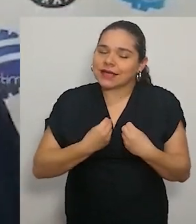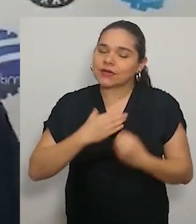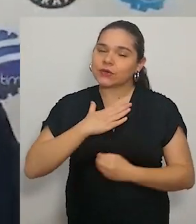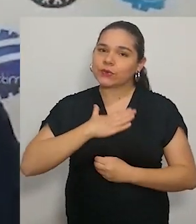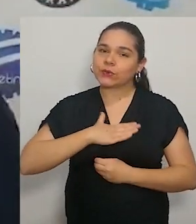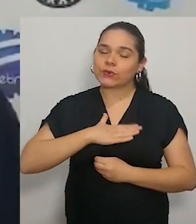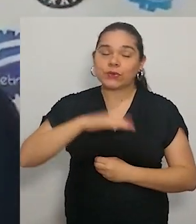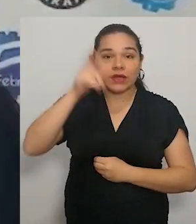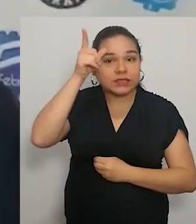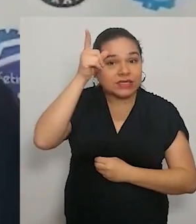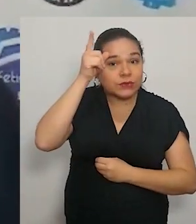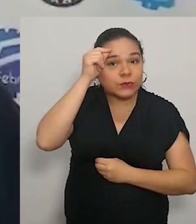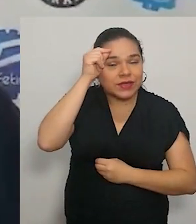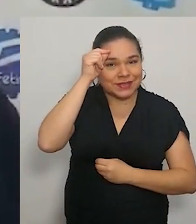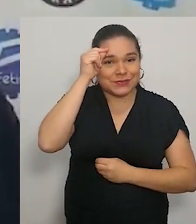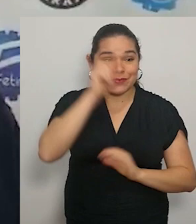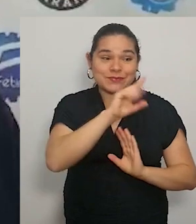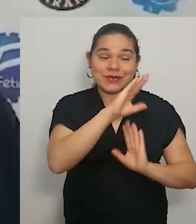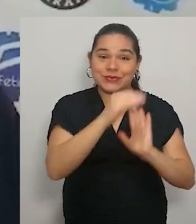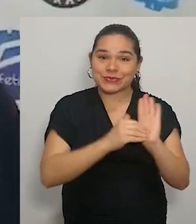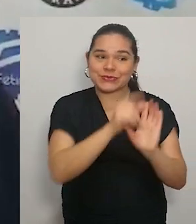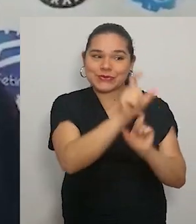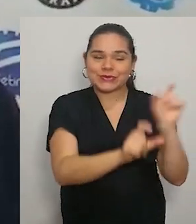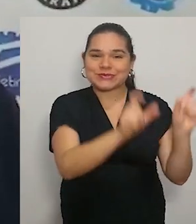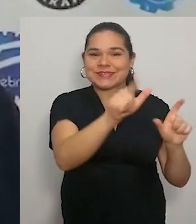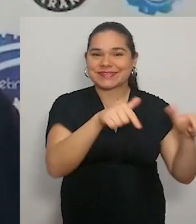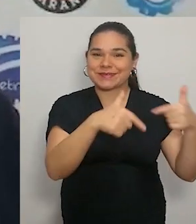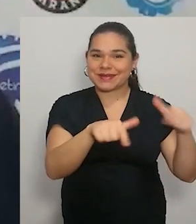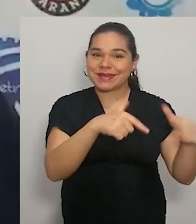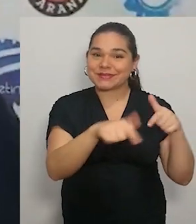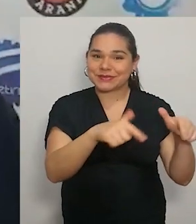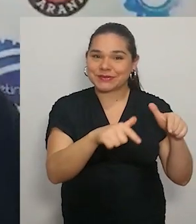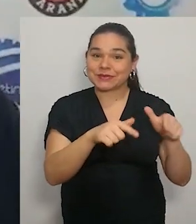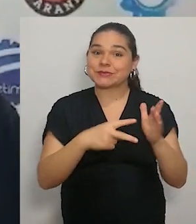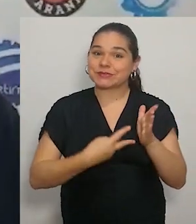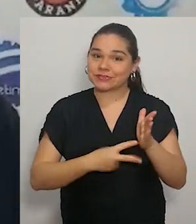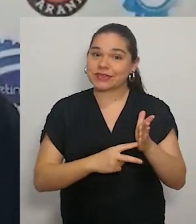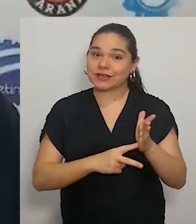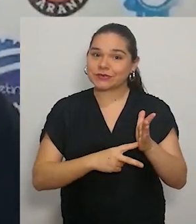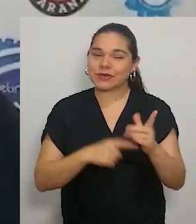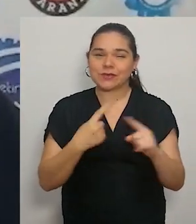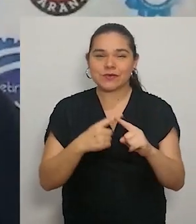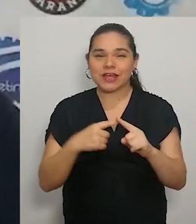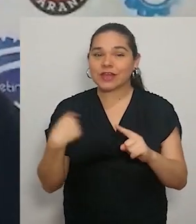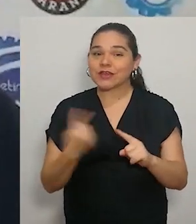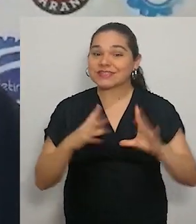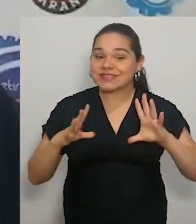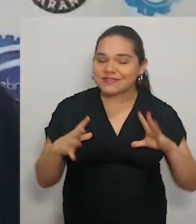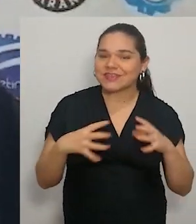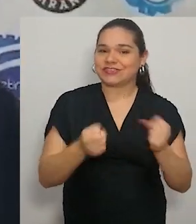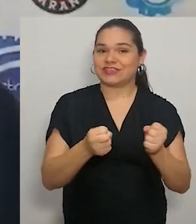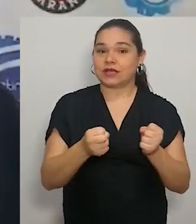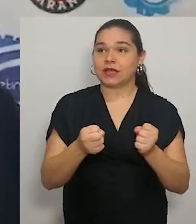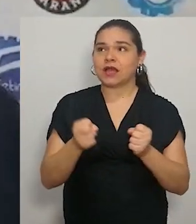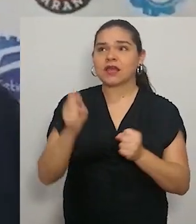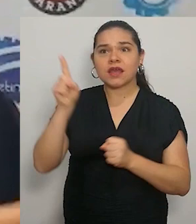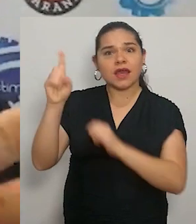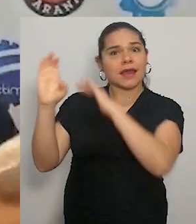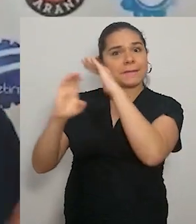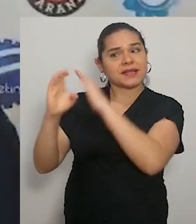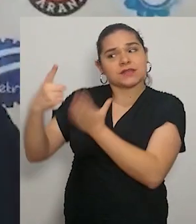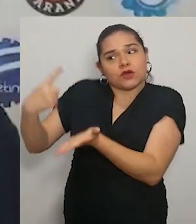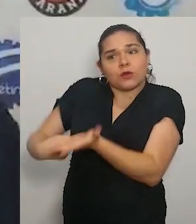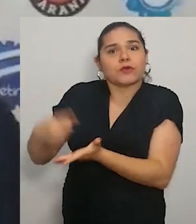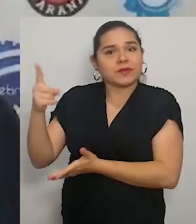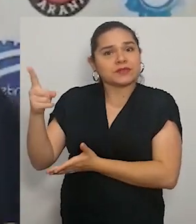para o sindicato porque defendemos que o compromisso assumido pela empresa deveria